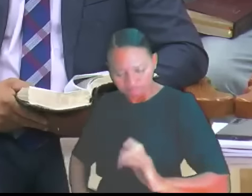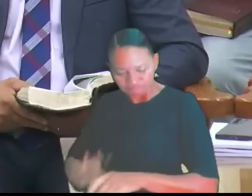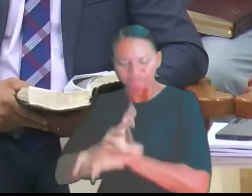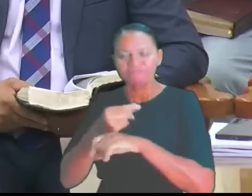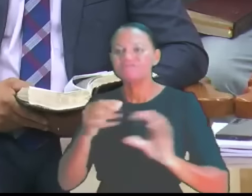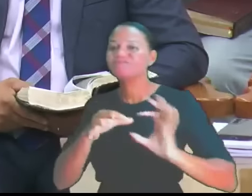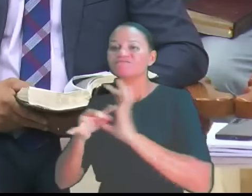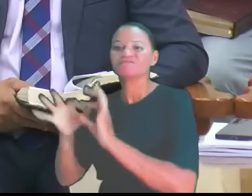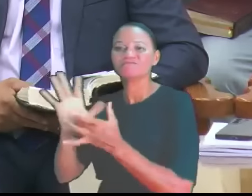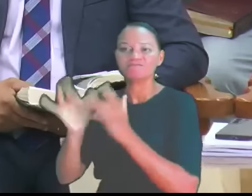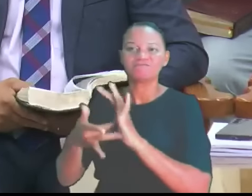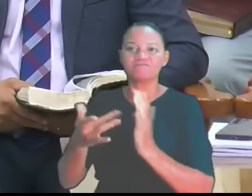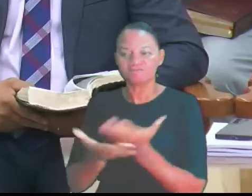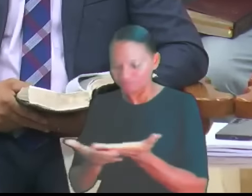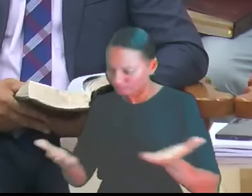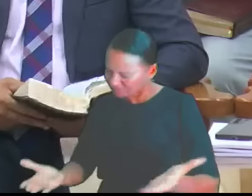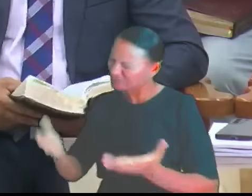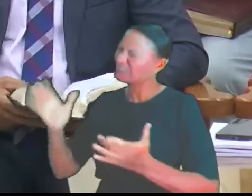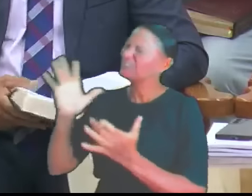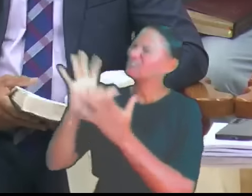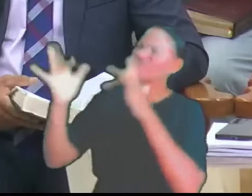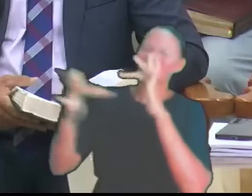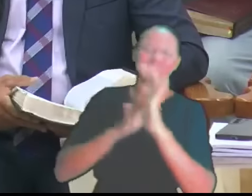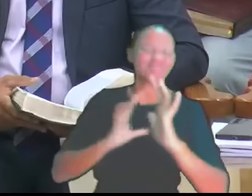Cristo. E Cristo é a fonte.